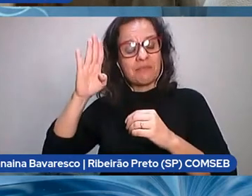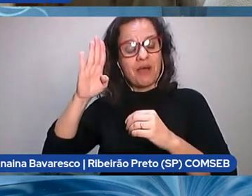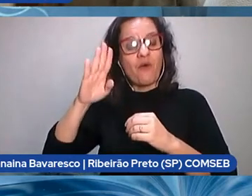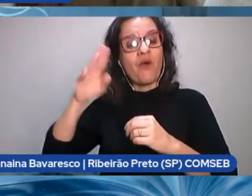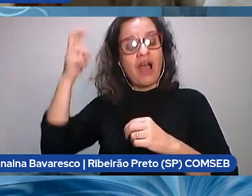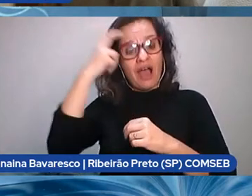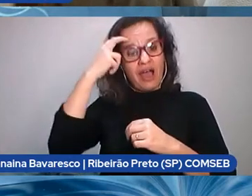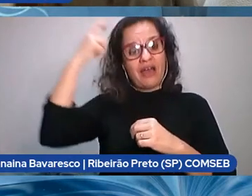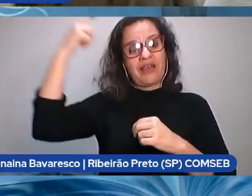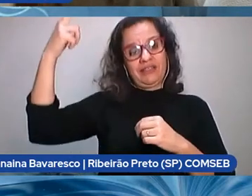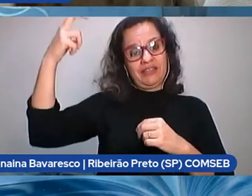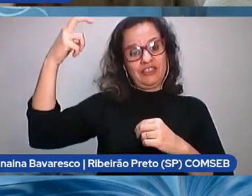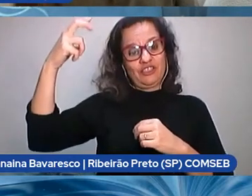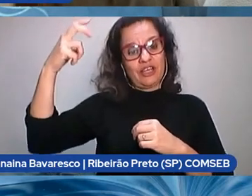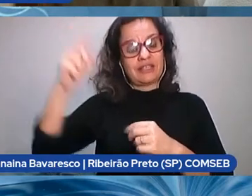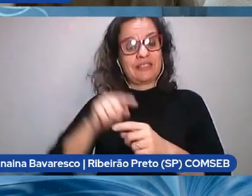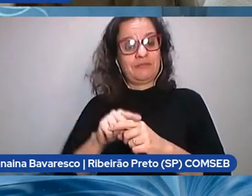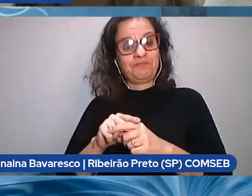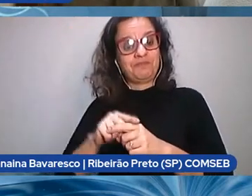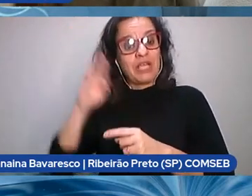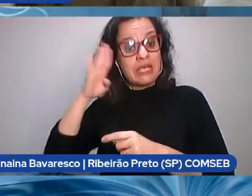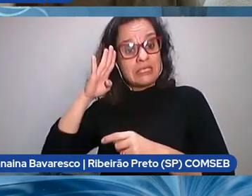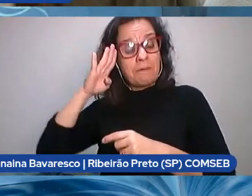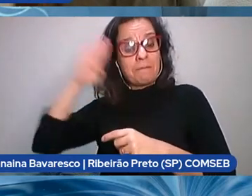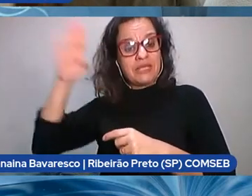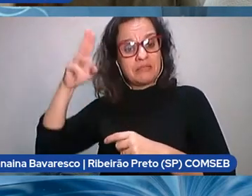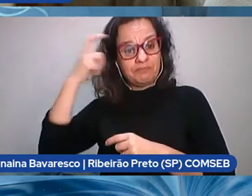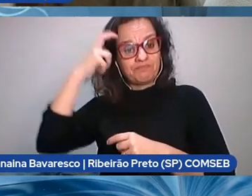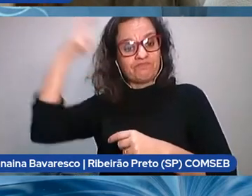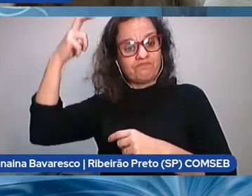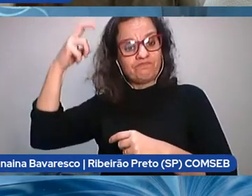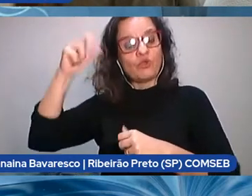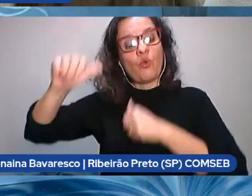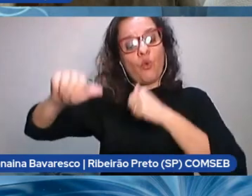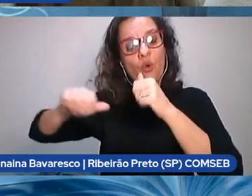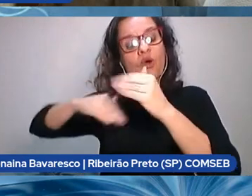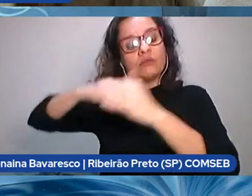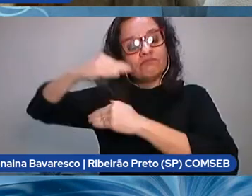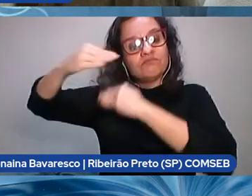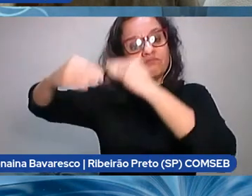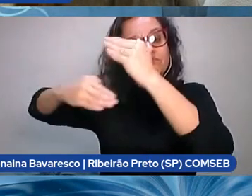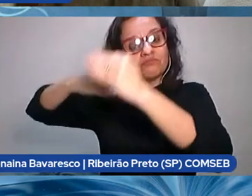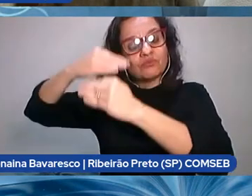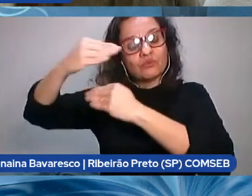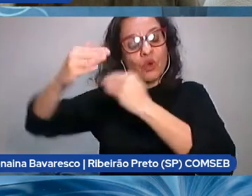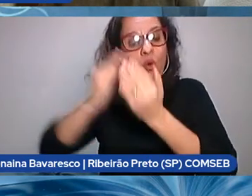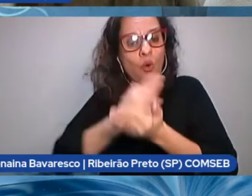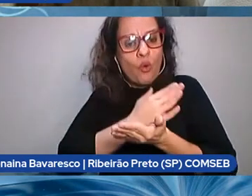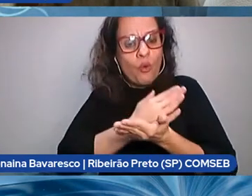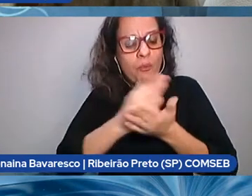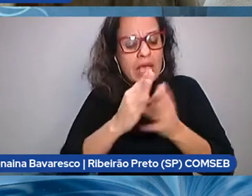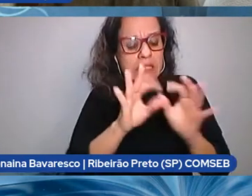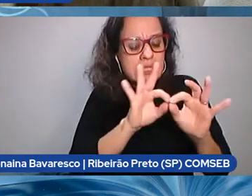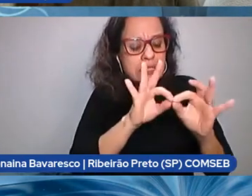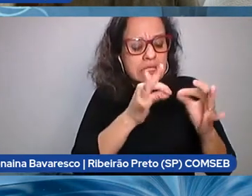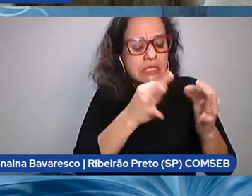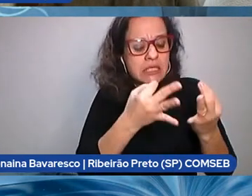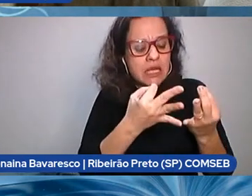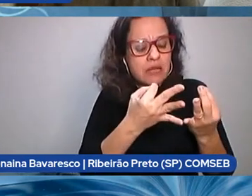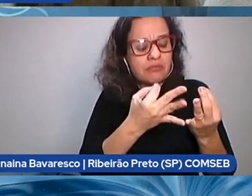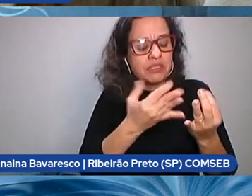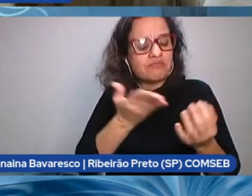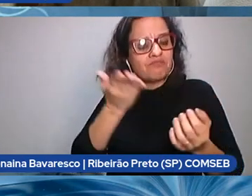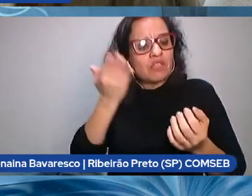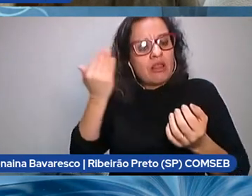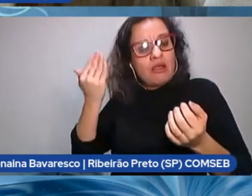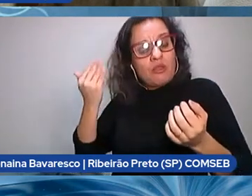atributo, inteligência, é desenvolvível. Então, ele começa a rudimentar lá